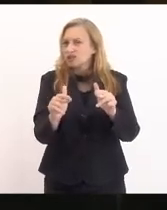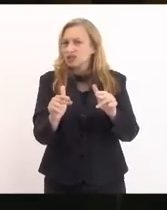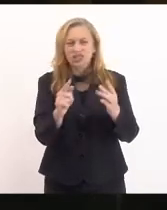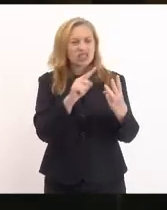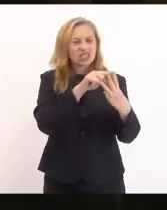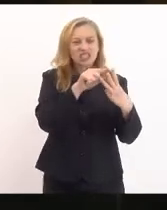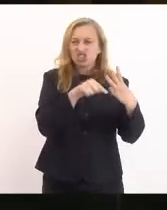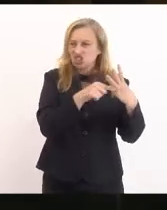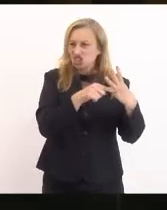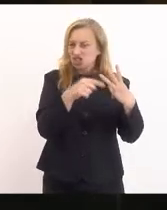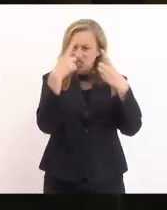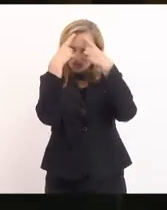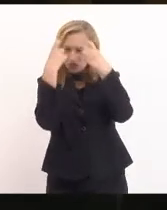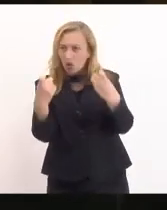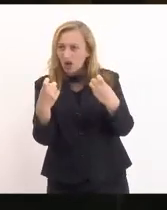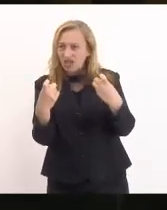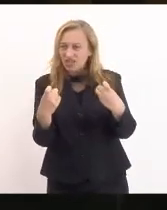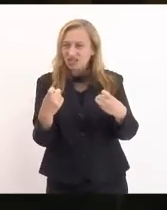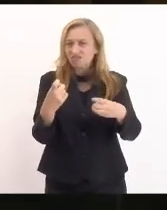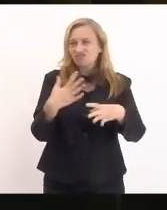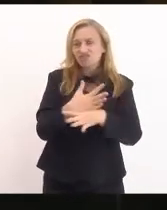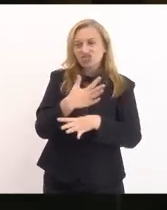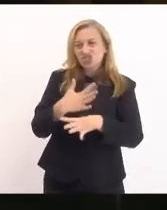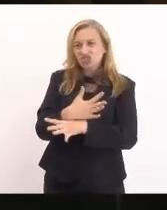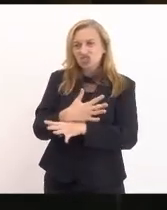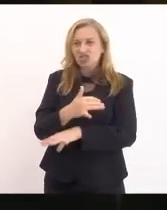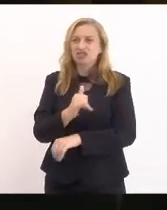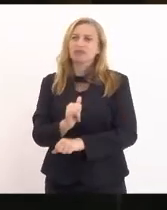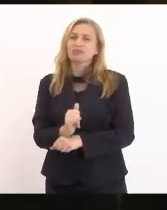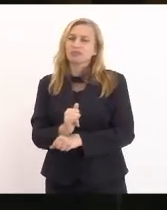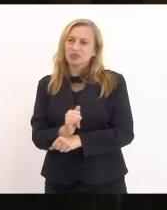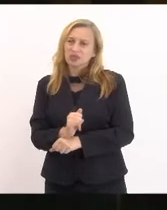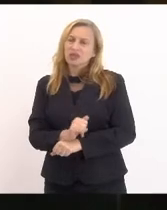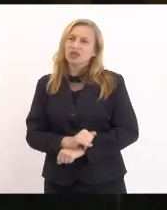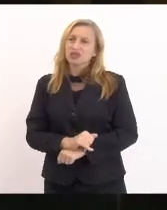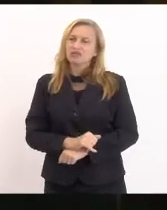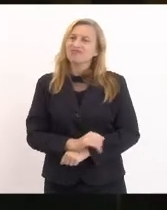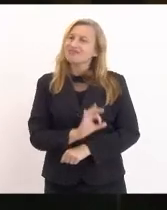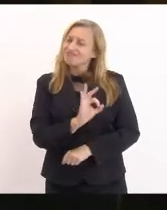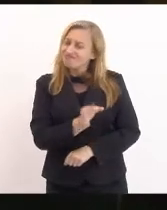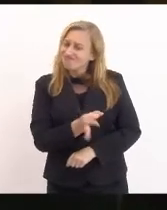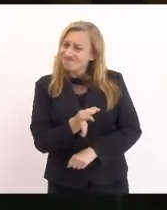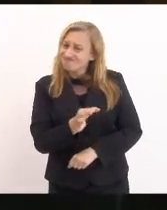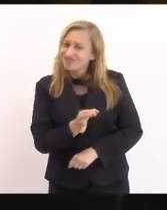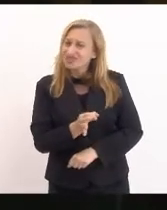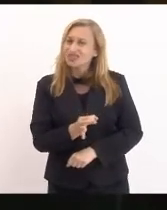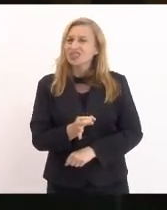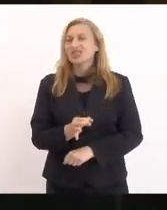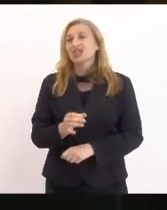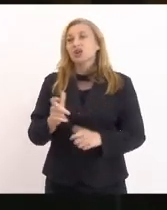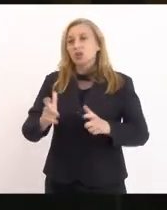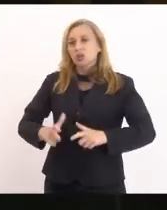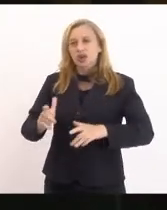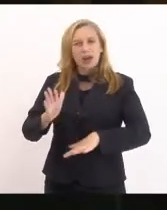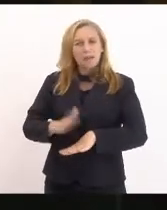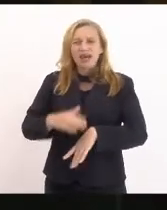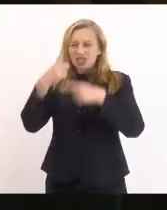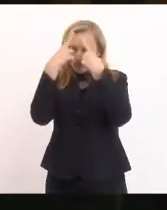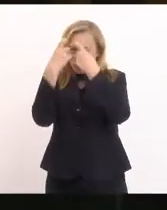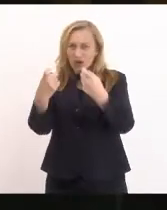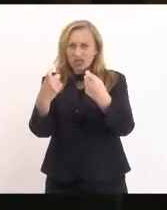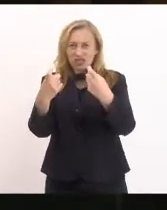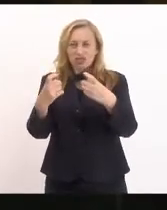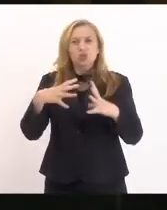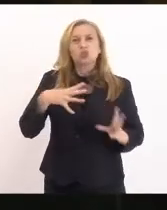cena cotidiana do Rio de Janeiro, na região metropolitana do Rio de Janeiro, provavelmente uma das regiões metropolitanas mais violentas do